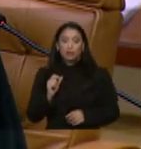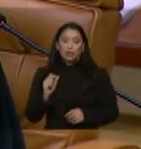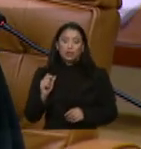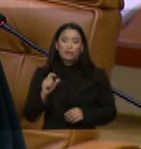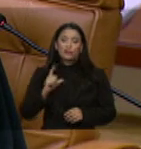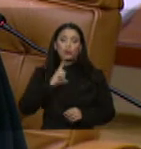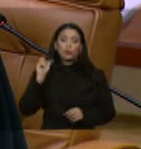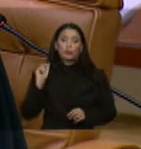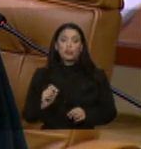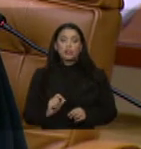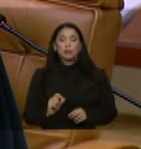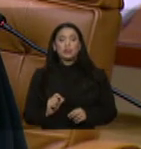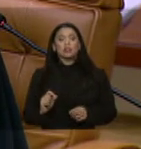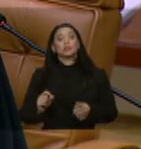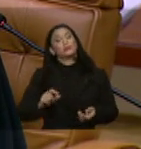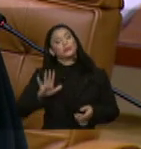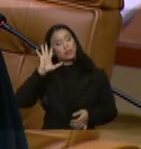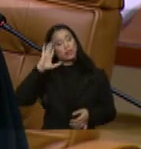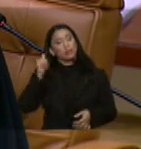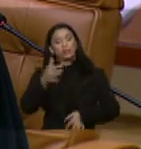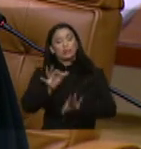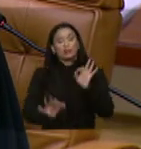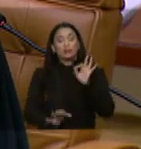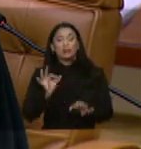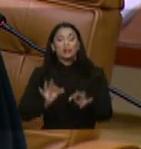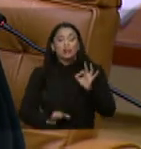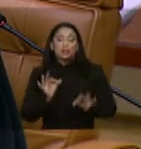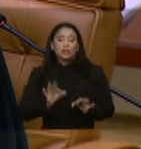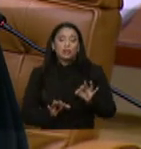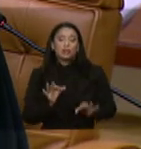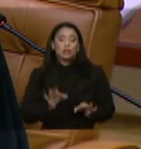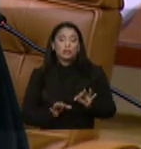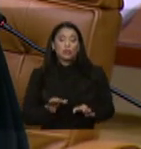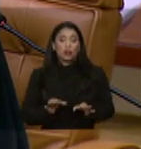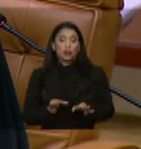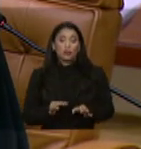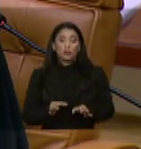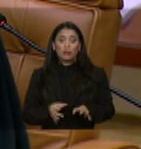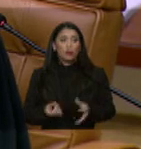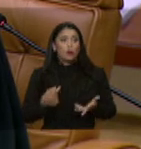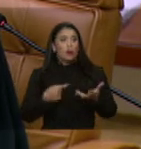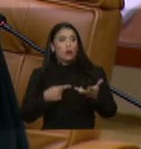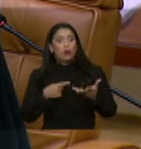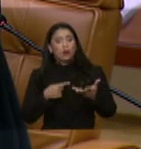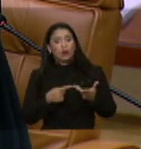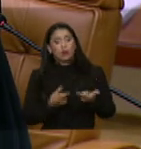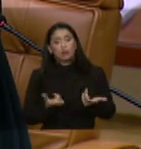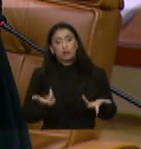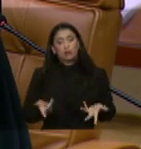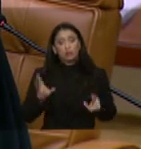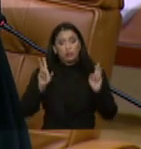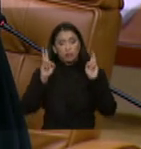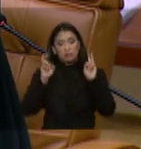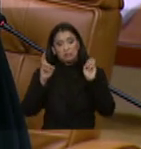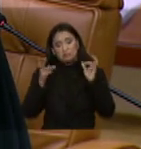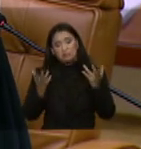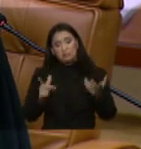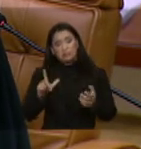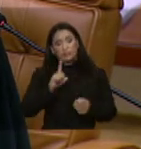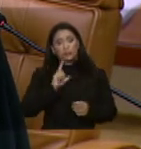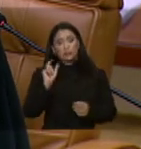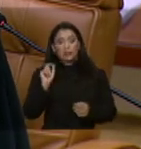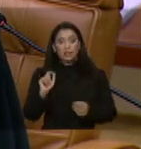Brasil juiz de brasileira produção de prova como qualquer outra questão ao meu ver como qualquer outra